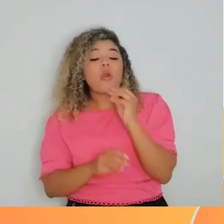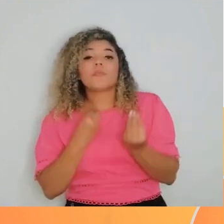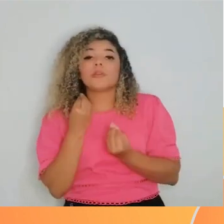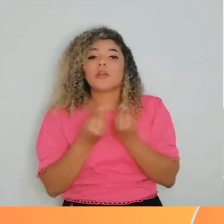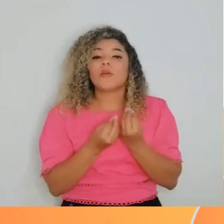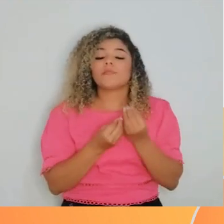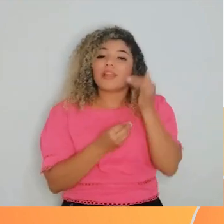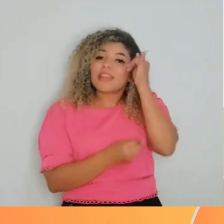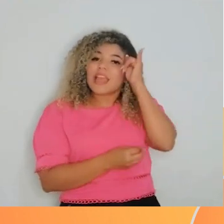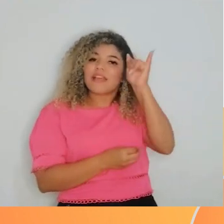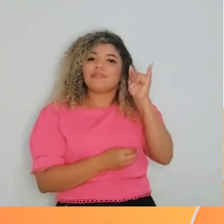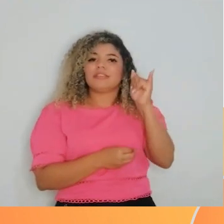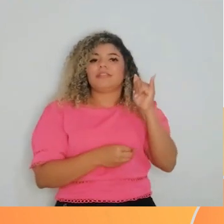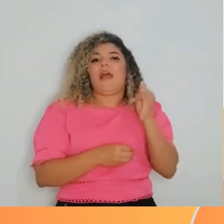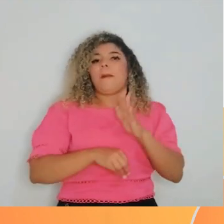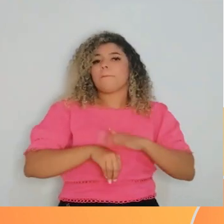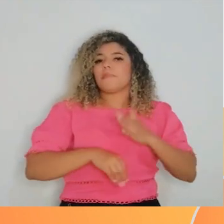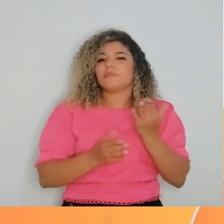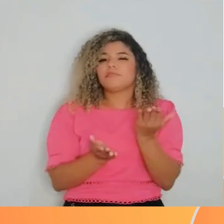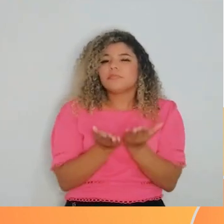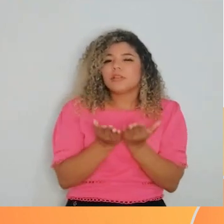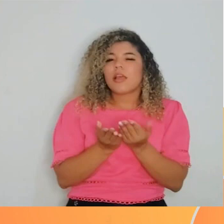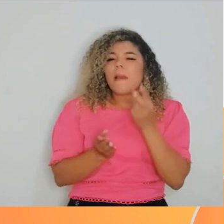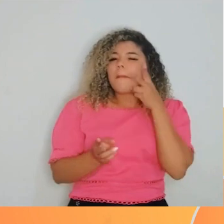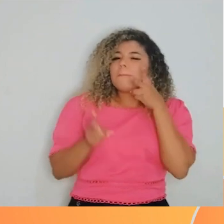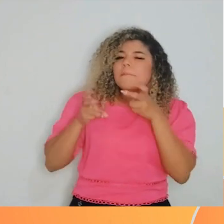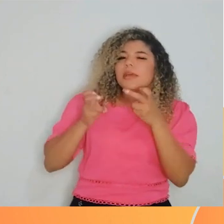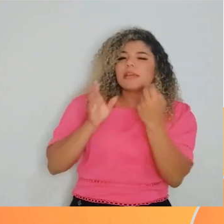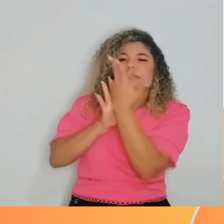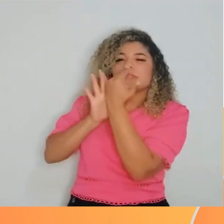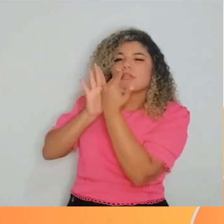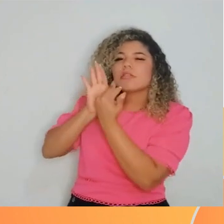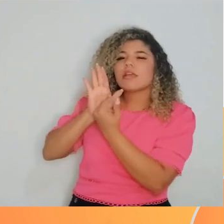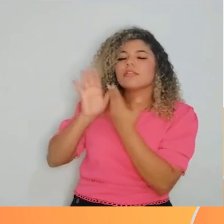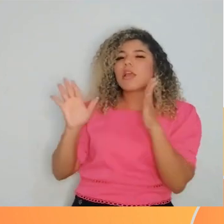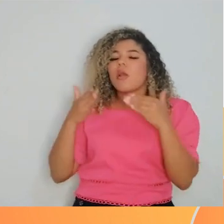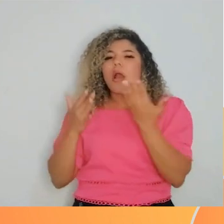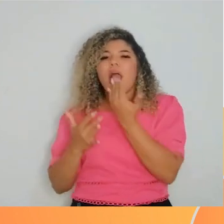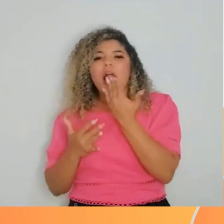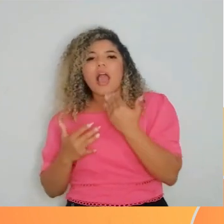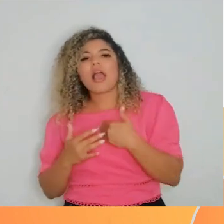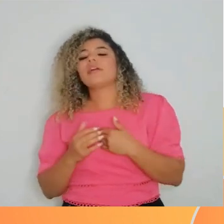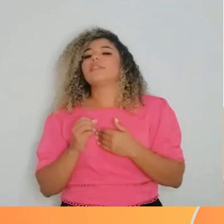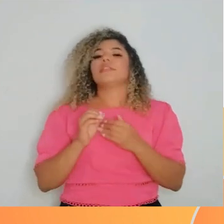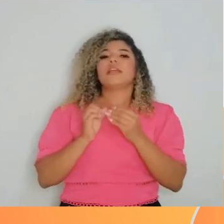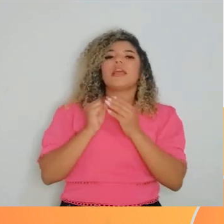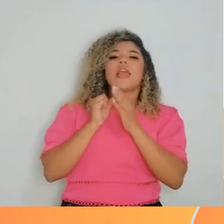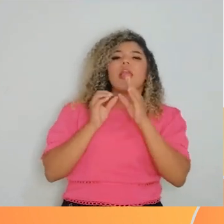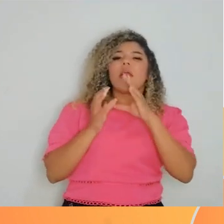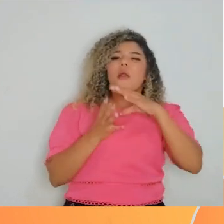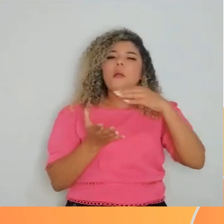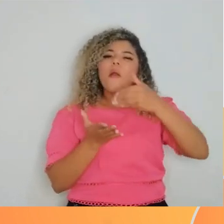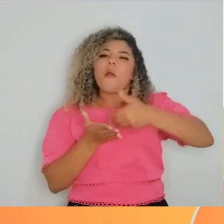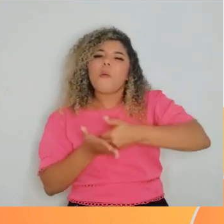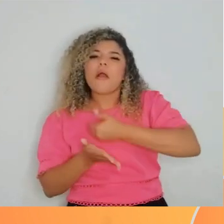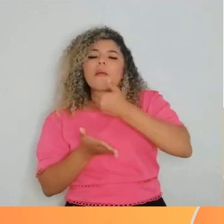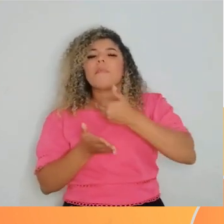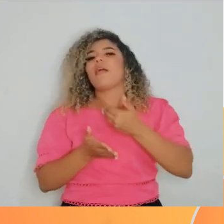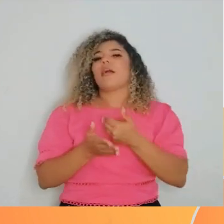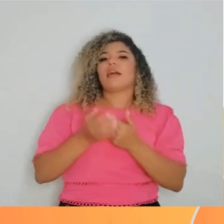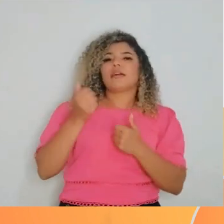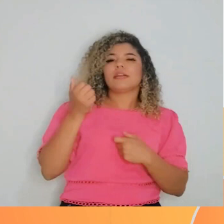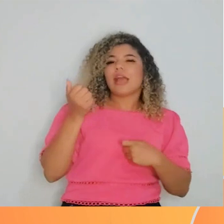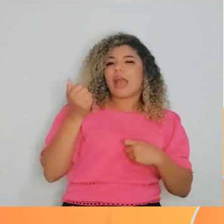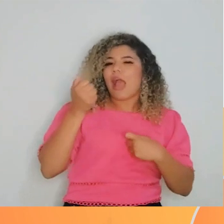então, equilibrado. Observe a imagem, quais são as fontes de lipídio, né? Aqui nós temos o abacate, as castanhas, que